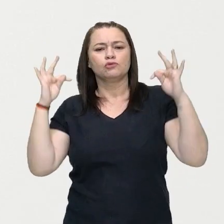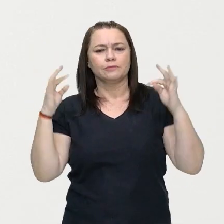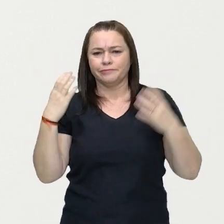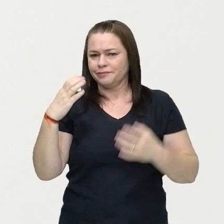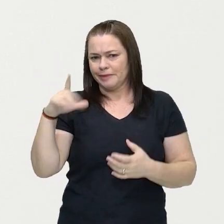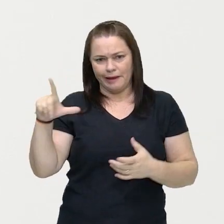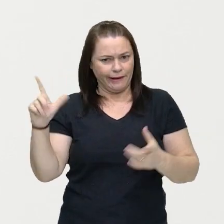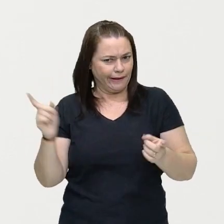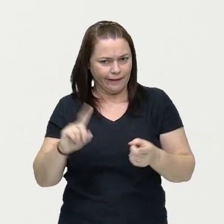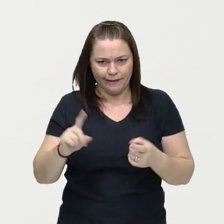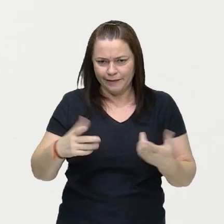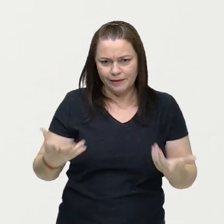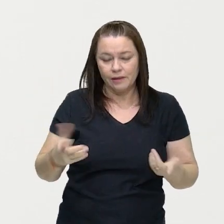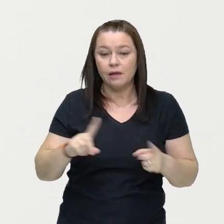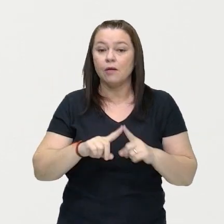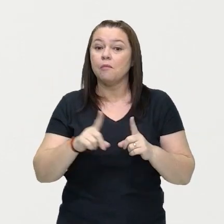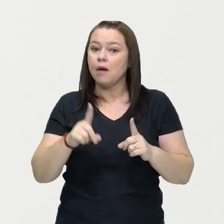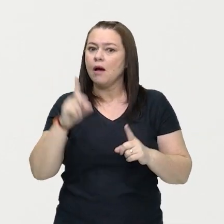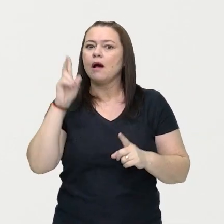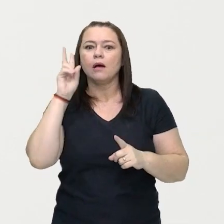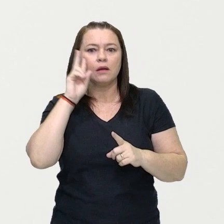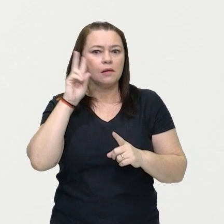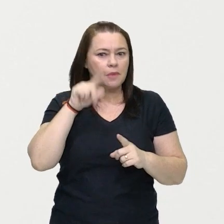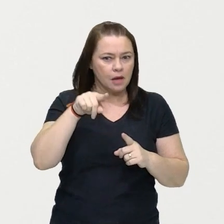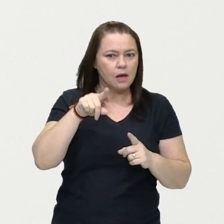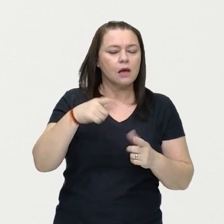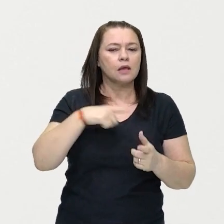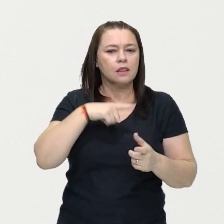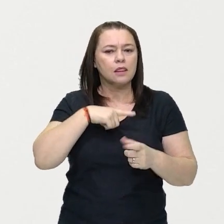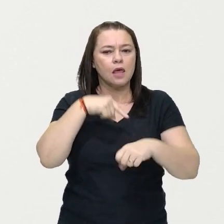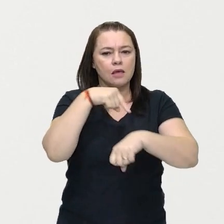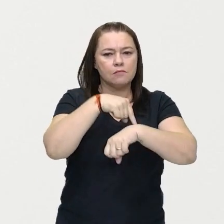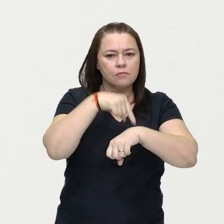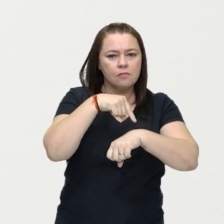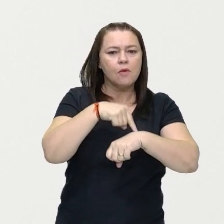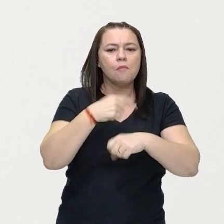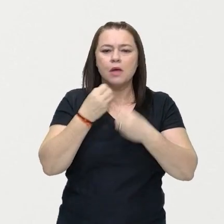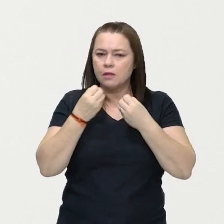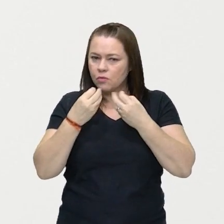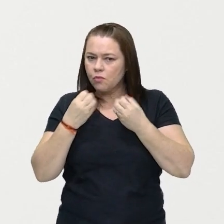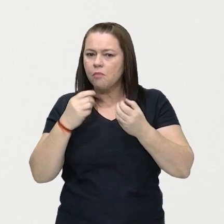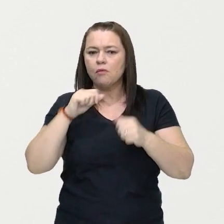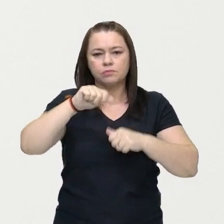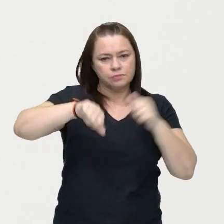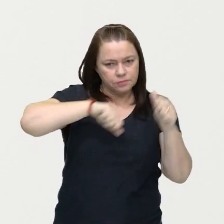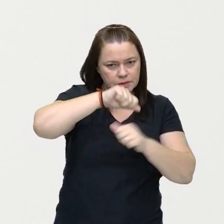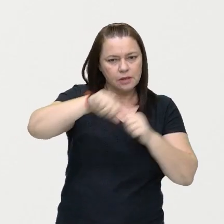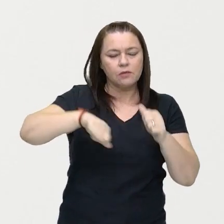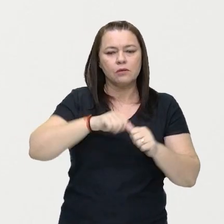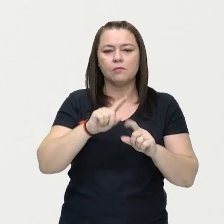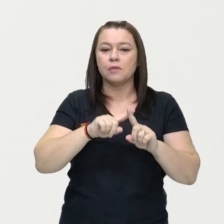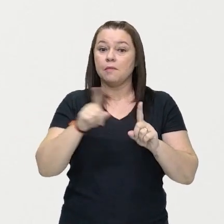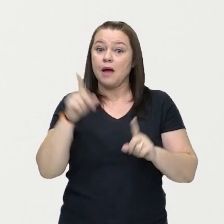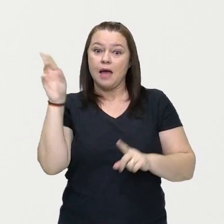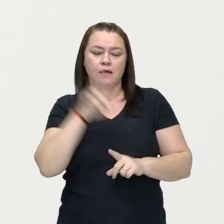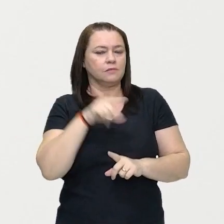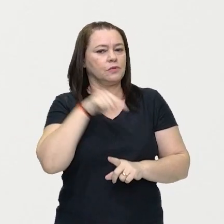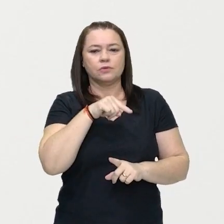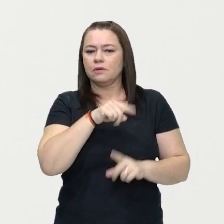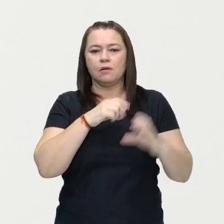que não. Mas vale lembrar que o turismo também movimenta uma boa renda aqui no nosso estado atualmente. Mas não é isso, não foi isso que foi